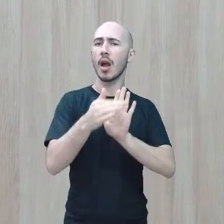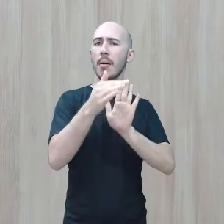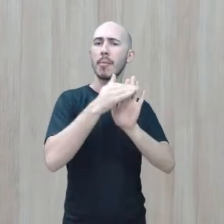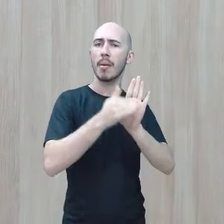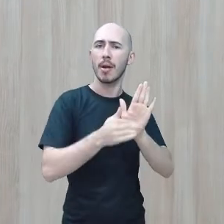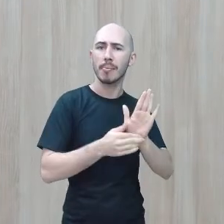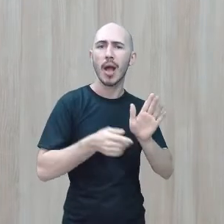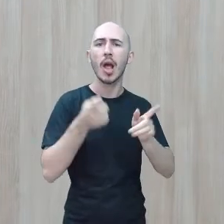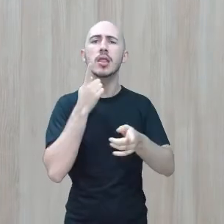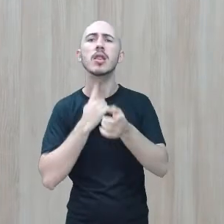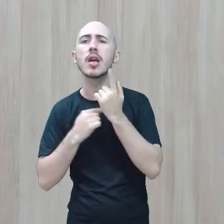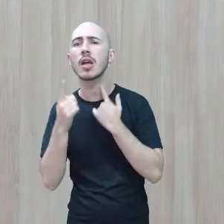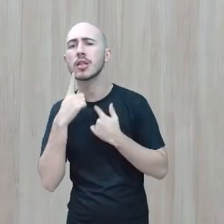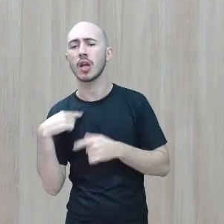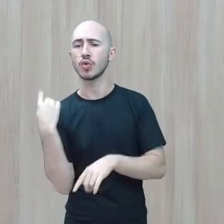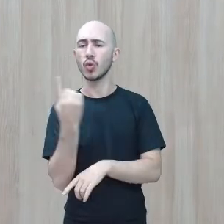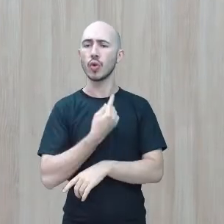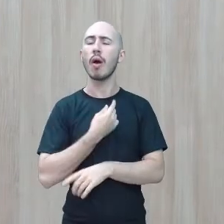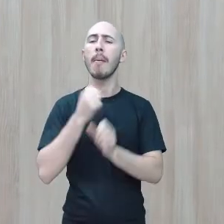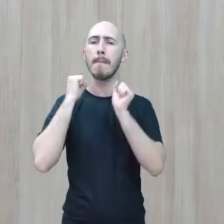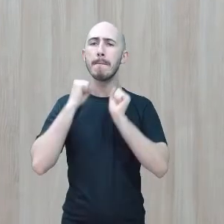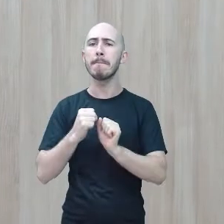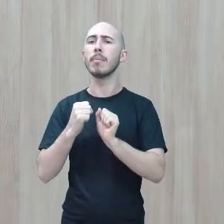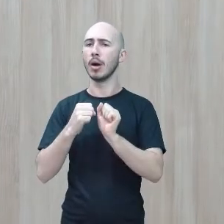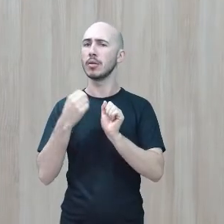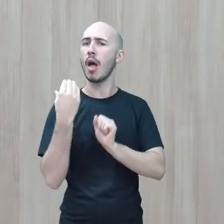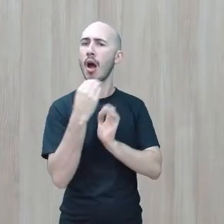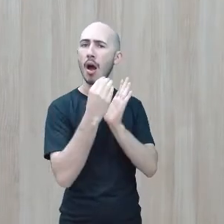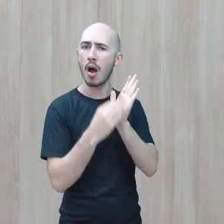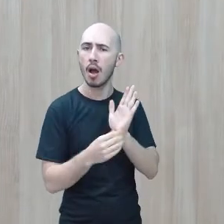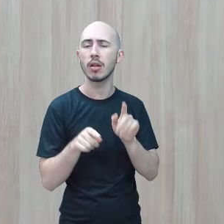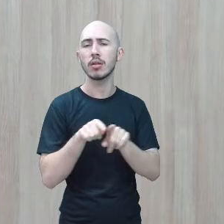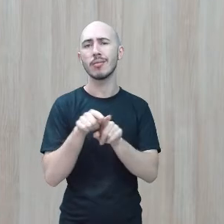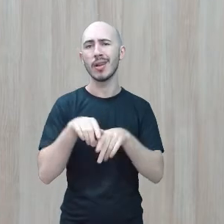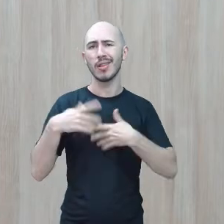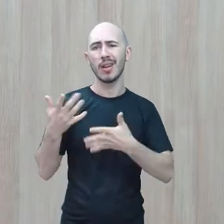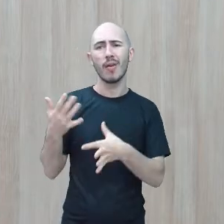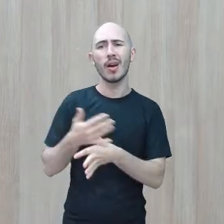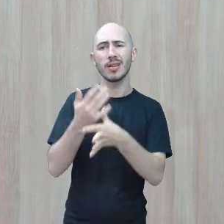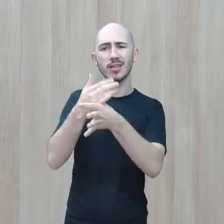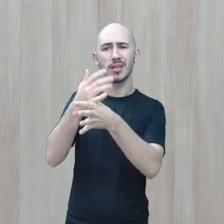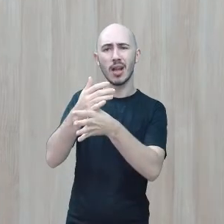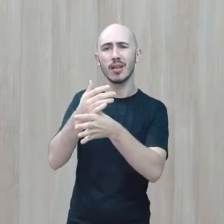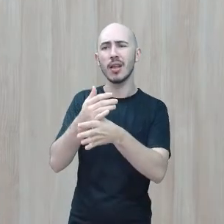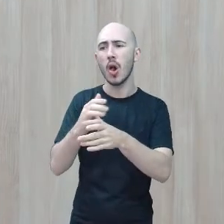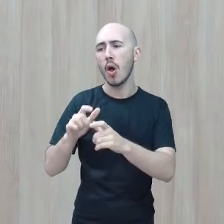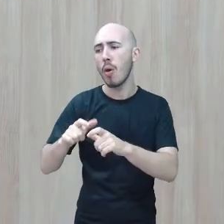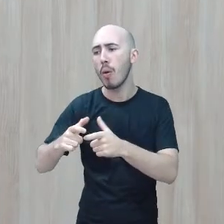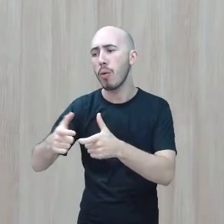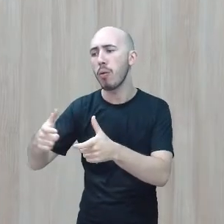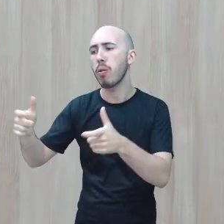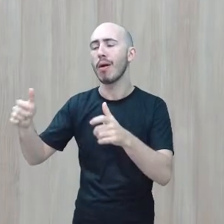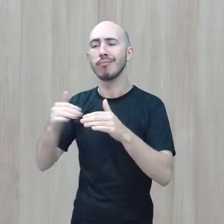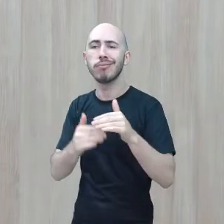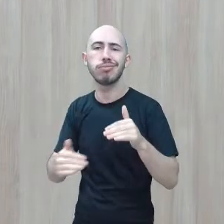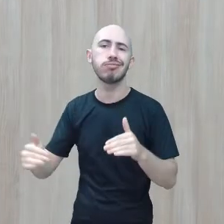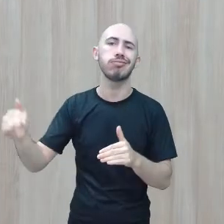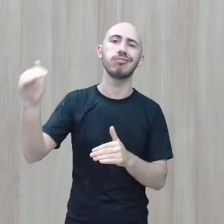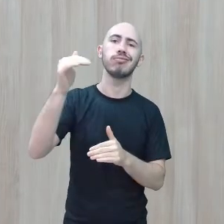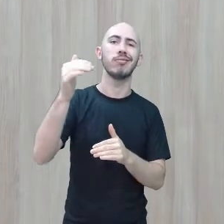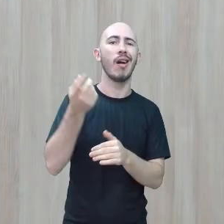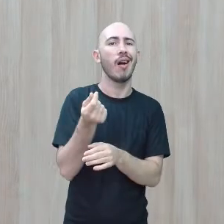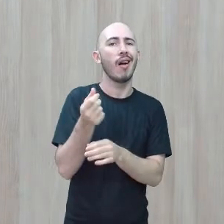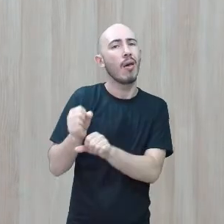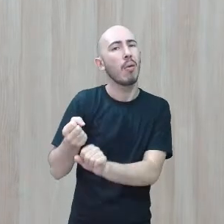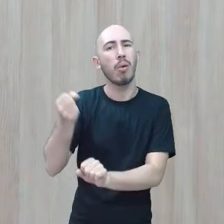né? A gente não pode construir uma cidade onde só cresce para um lado, né? Penalizando, visando só o lucro e